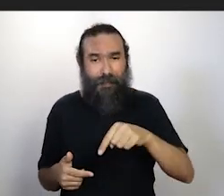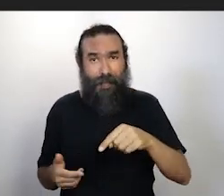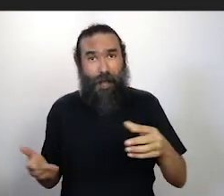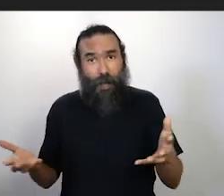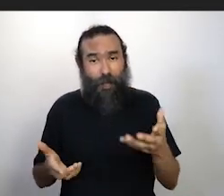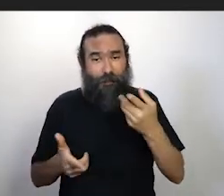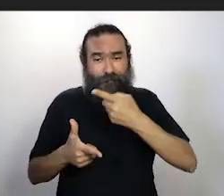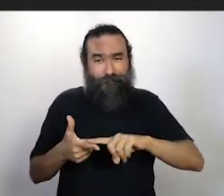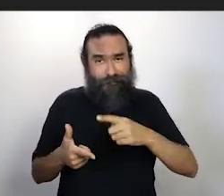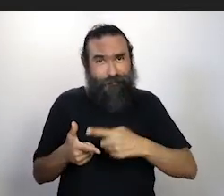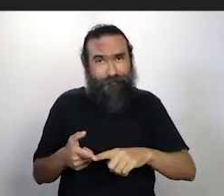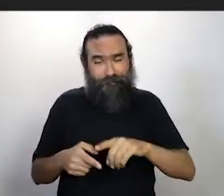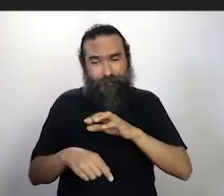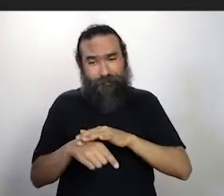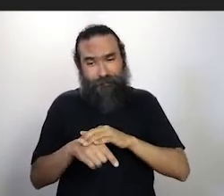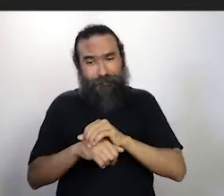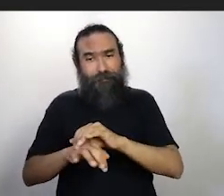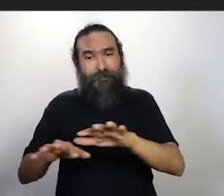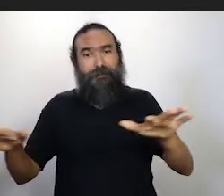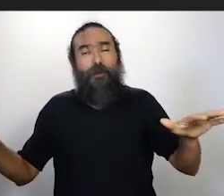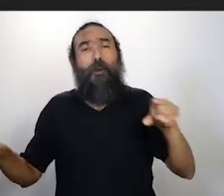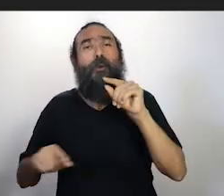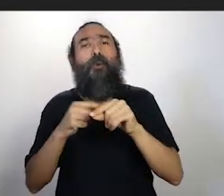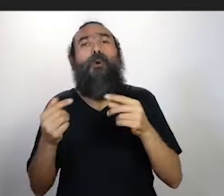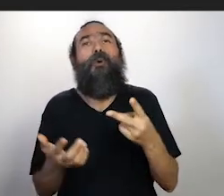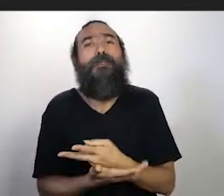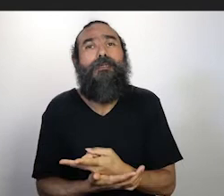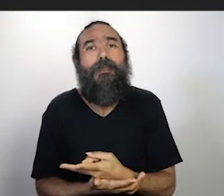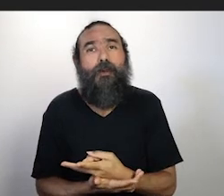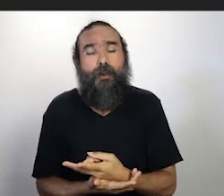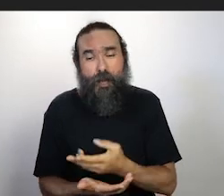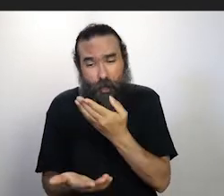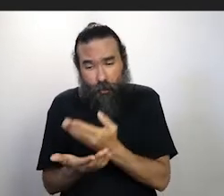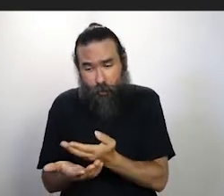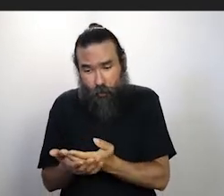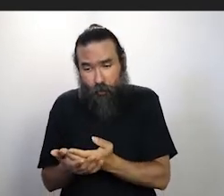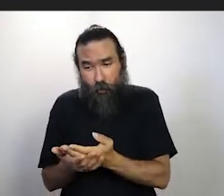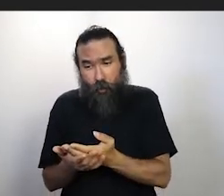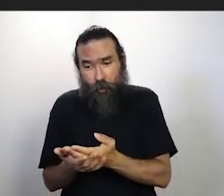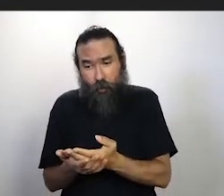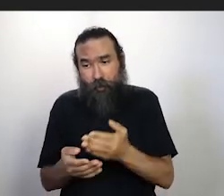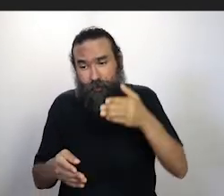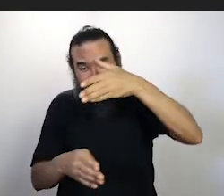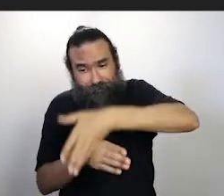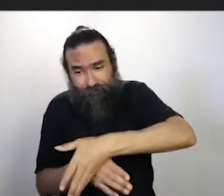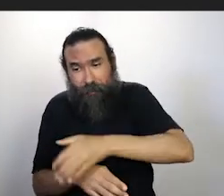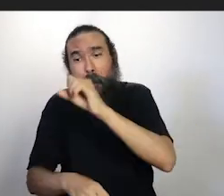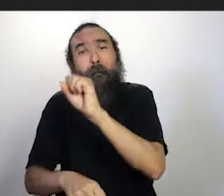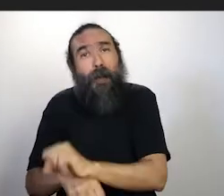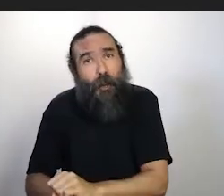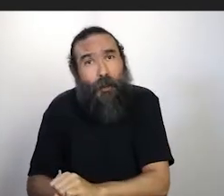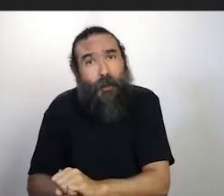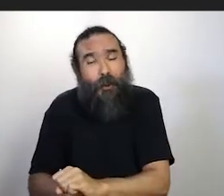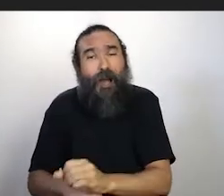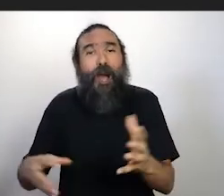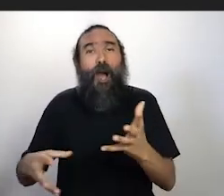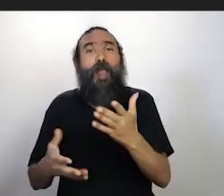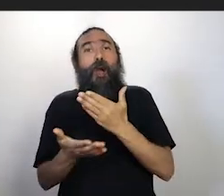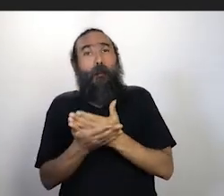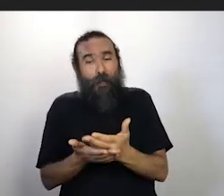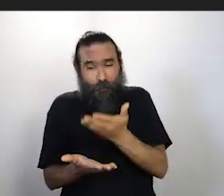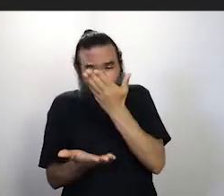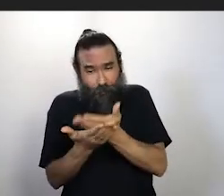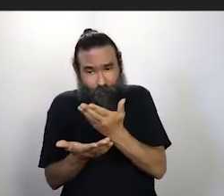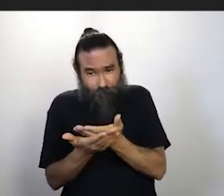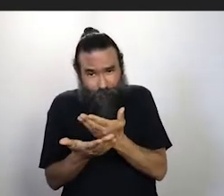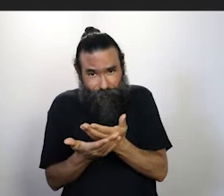o que a gente teve foi uma digitalização da educação, né? A gente passou de um mecanismo presencial para um processo